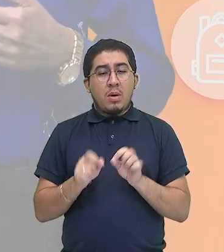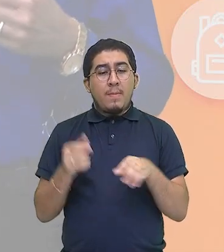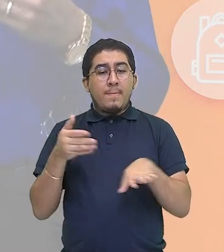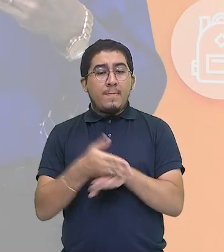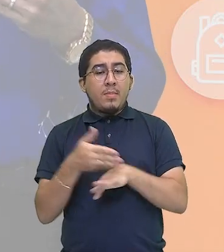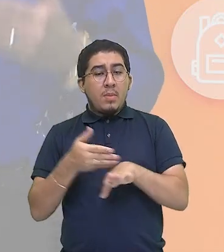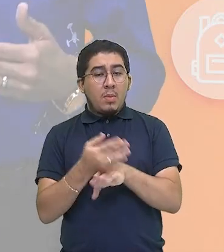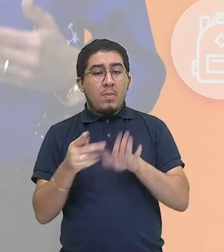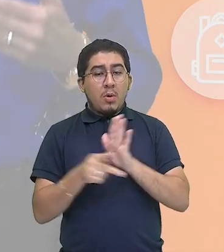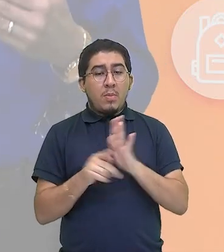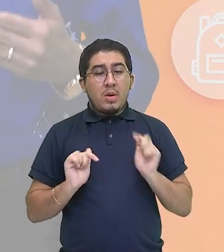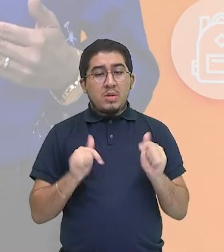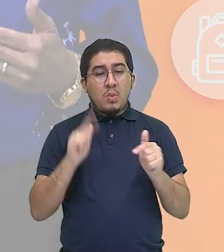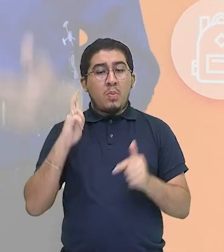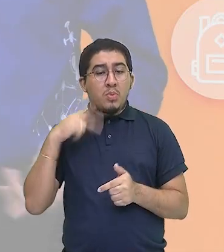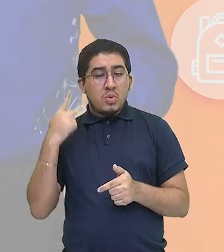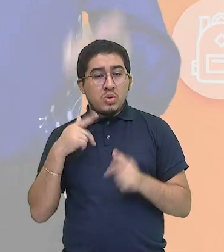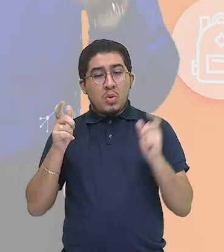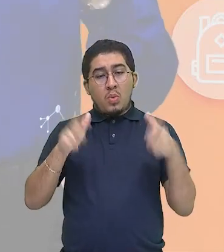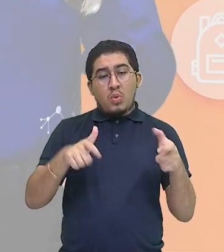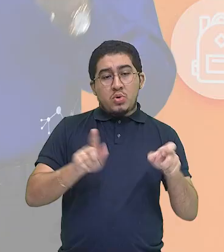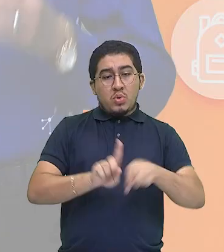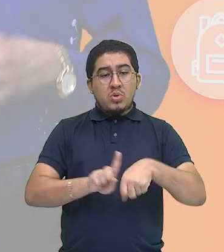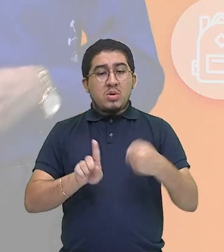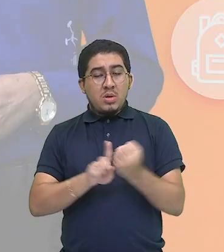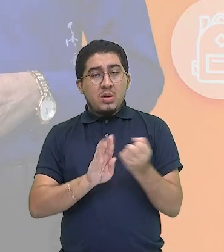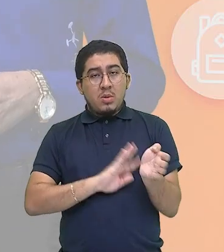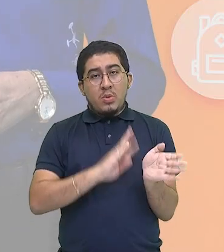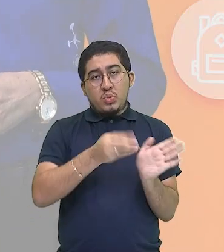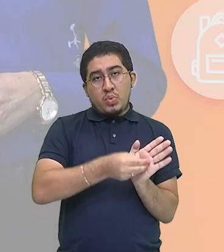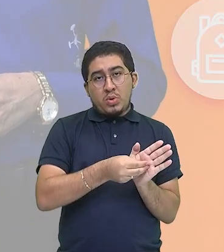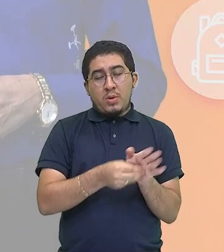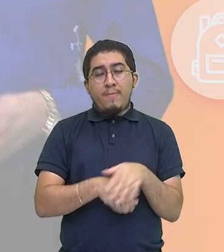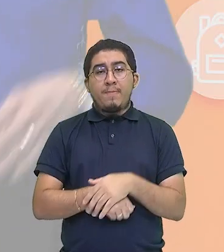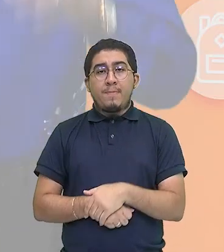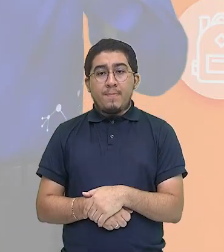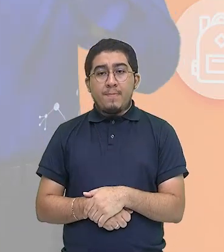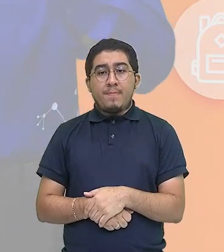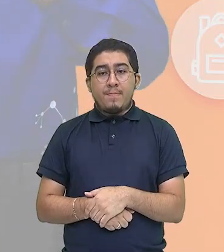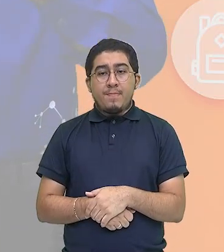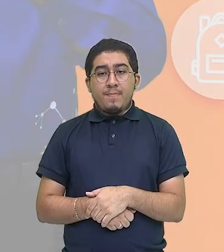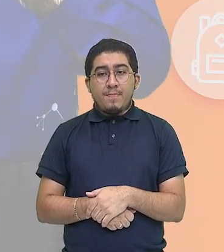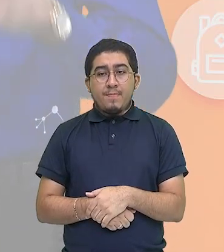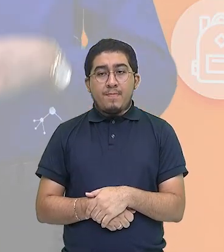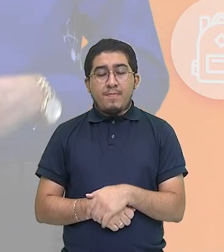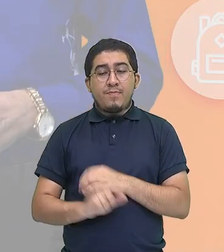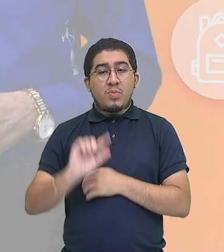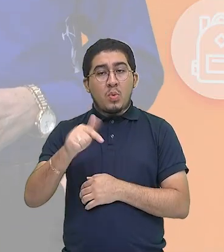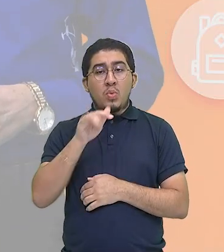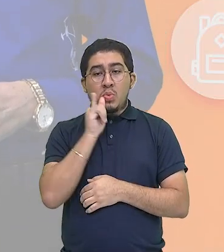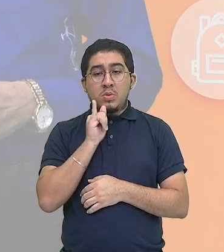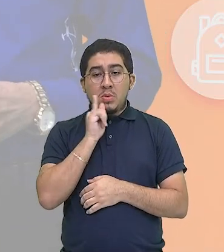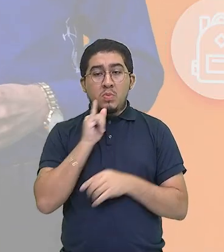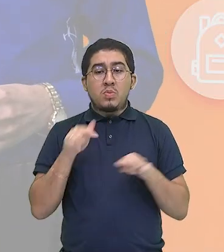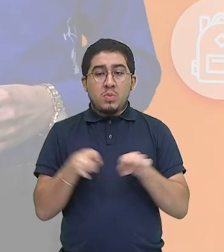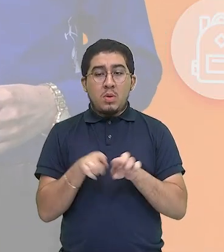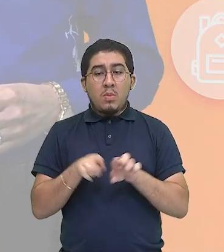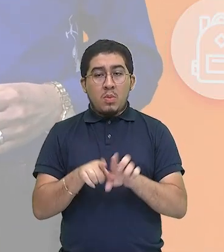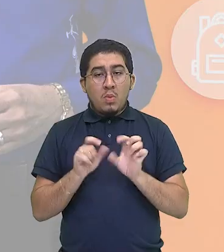de suas ações políticas na sociedade amazônica. Outro